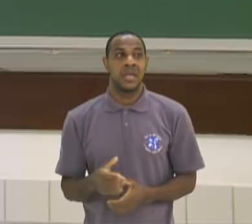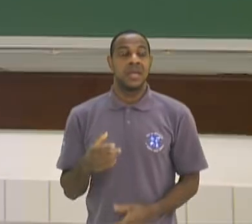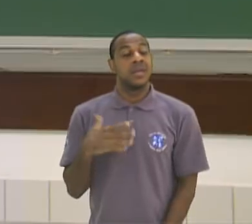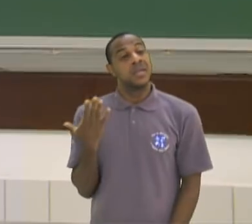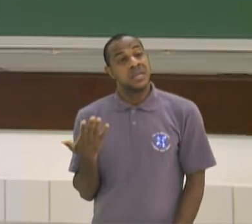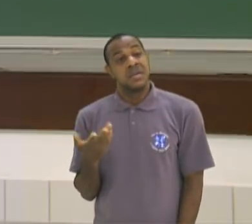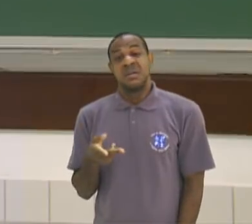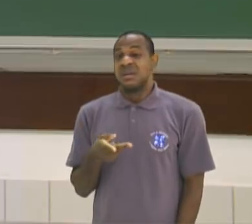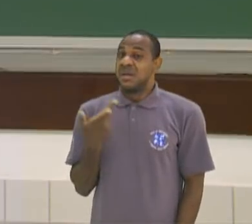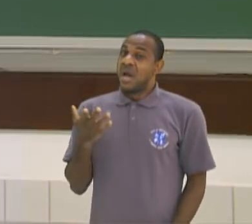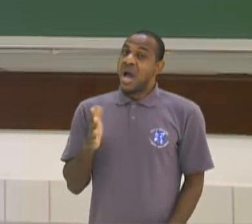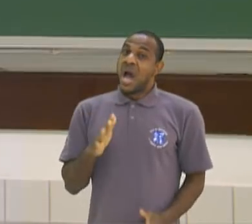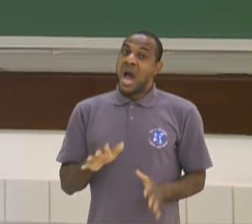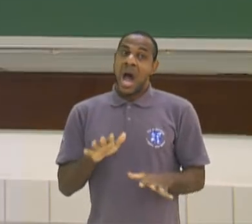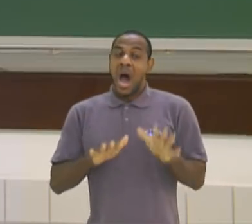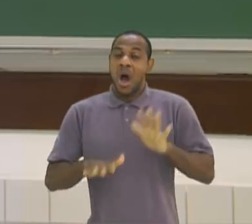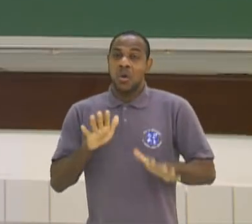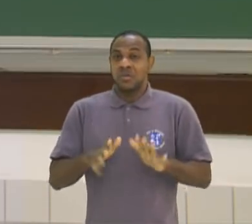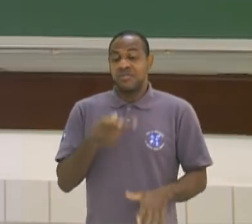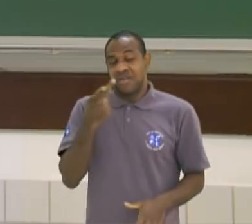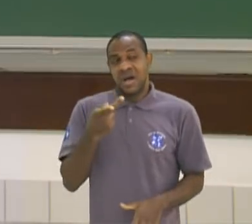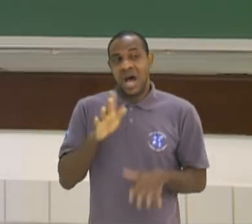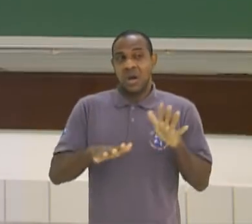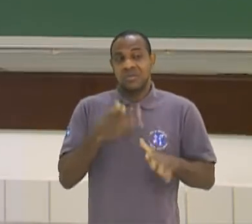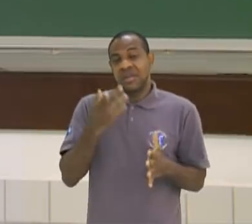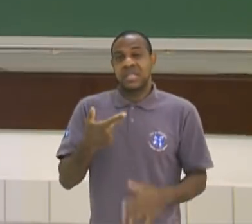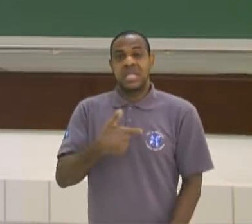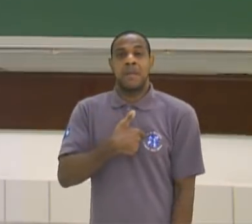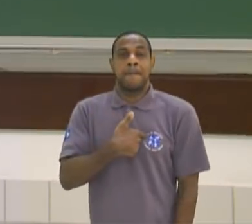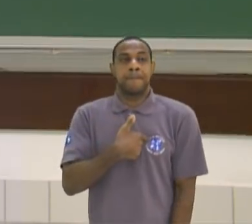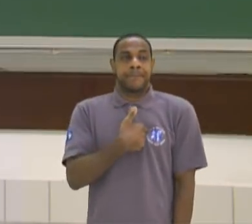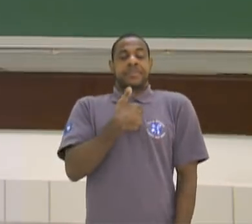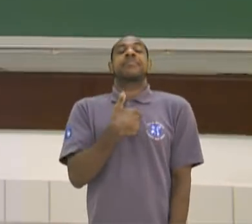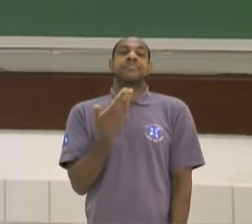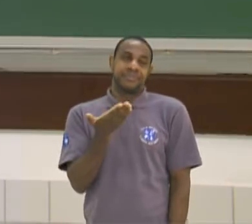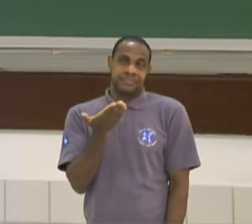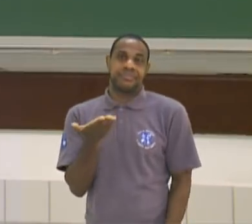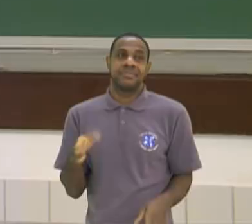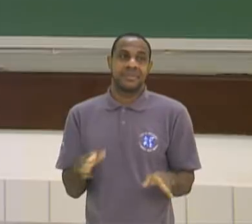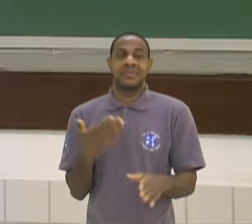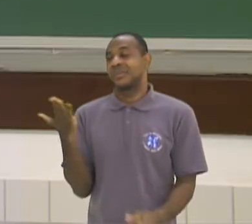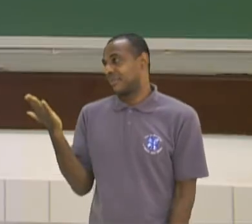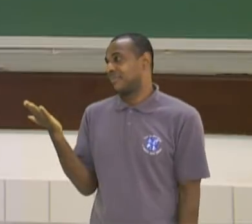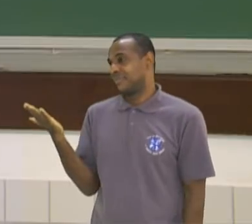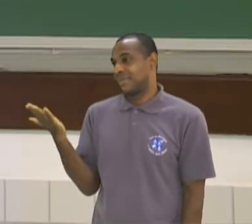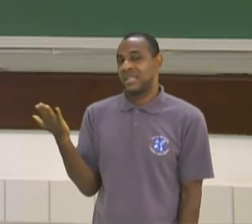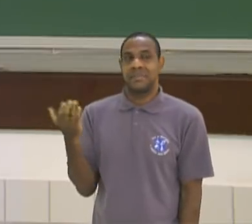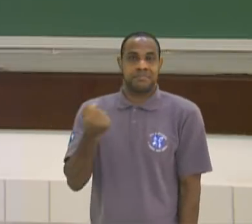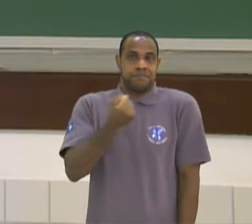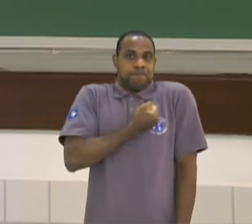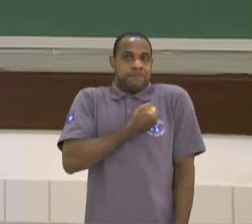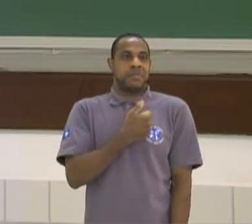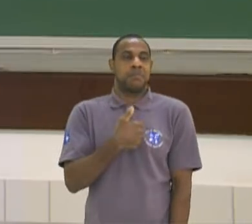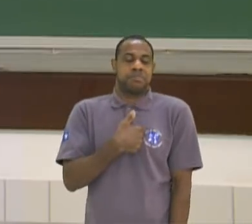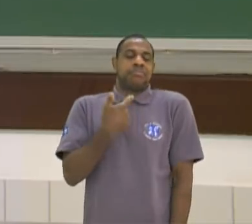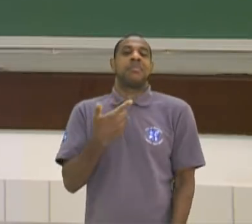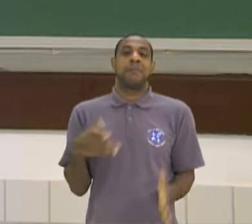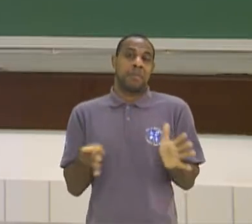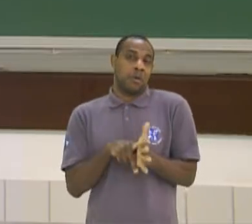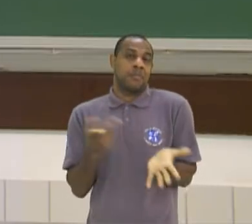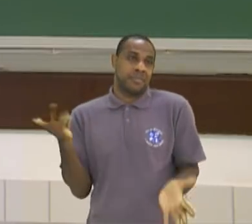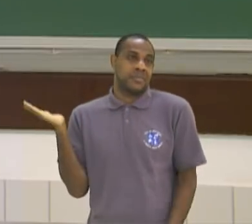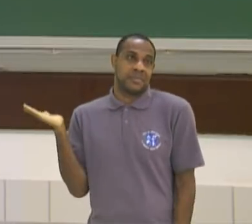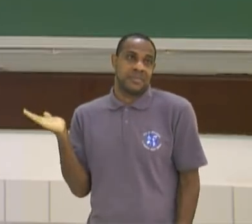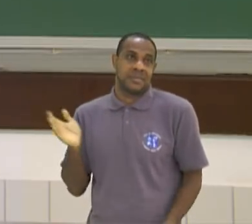ação, desse golpe, ele cometeu suicídio para não ser pego pelas tropas militares que estavam invadindo o palácio.